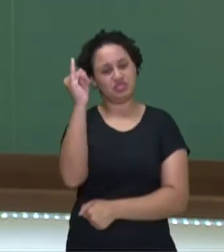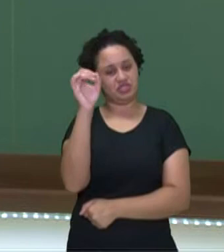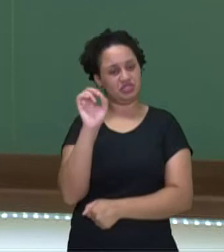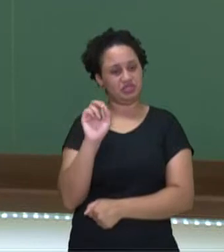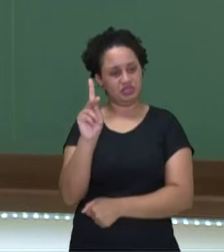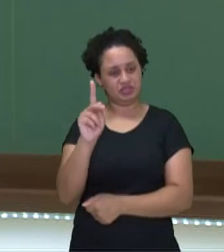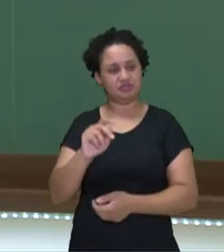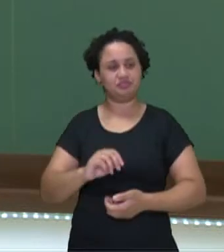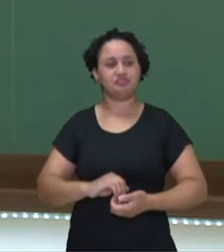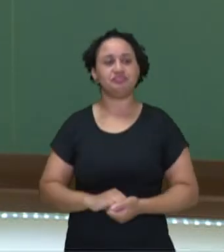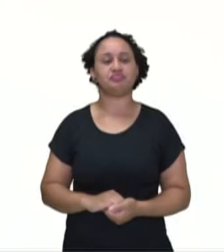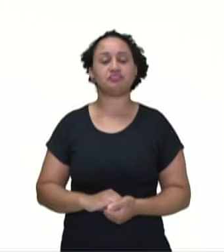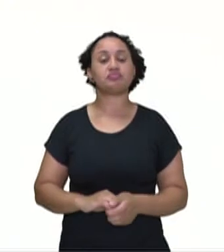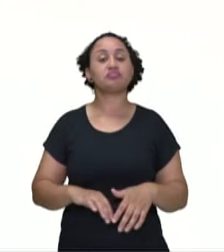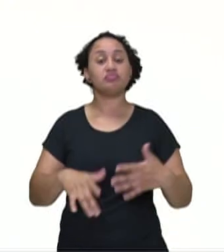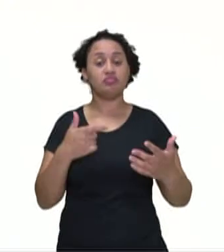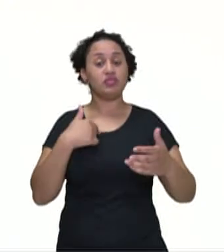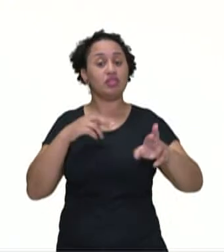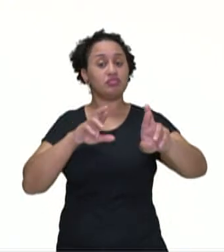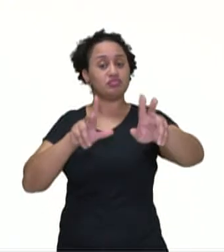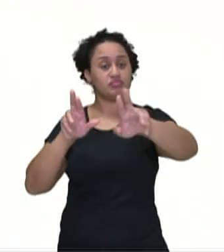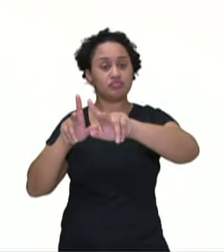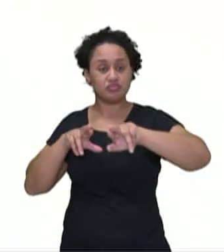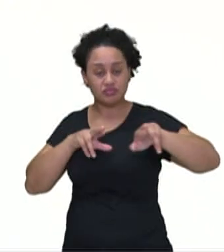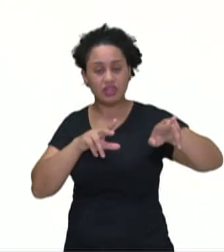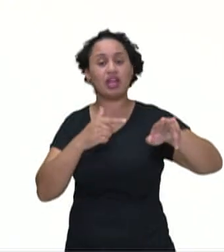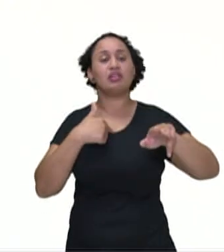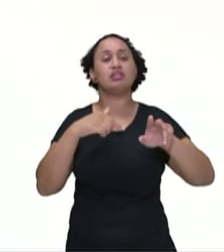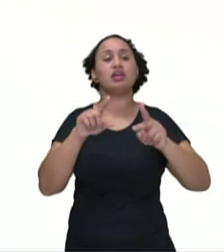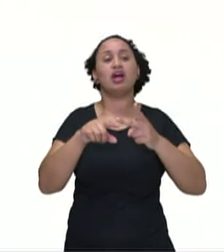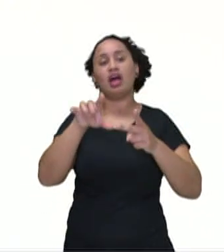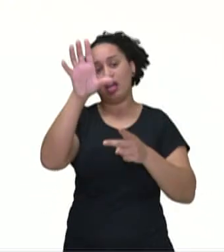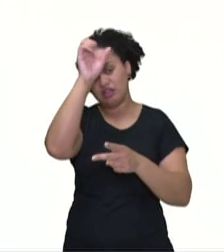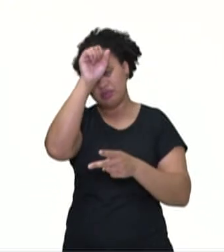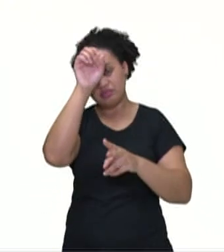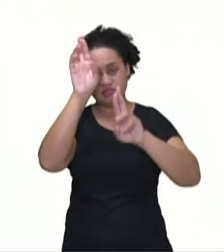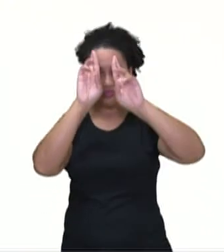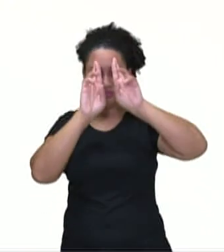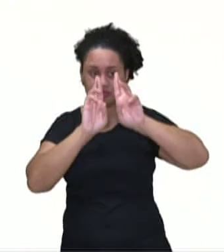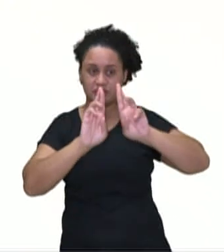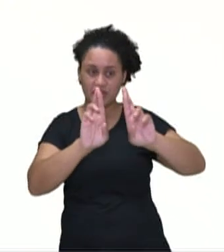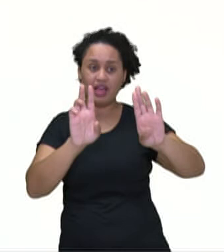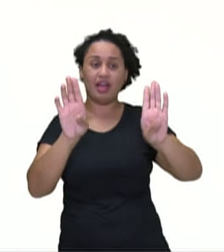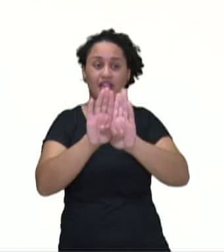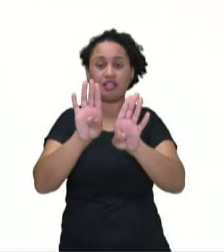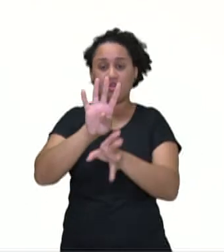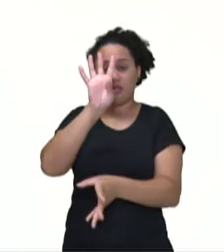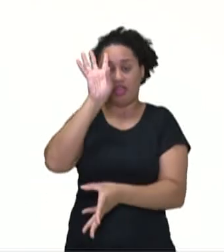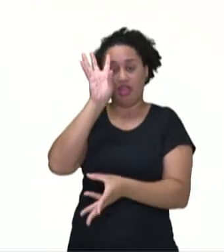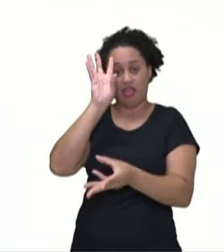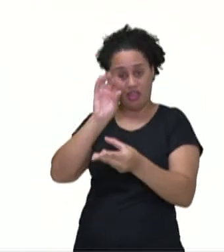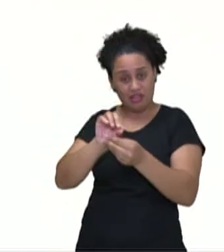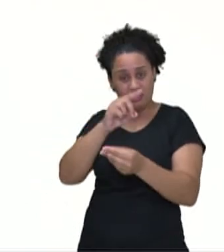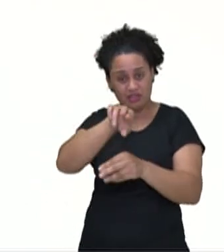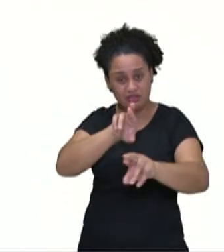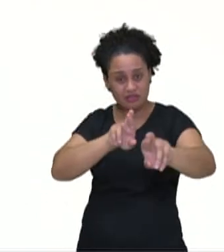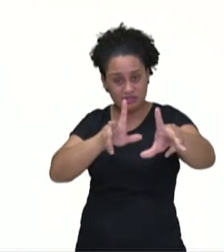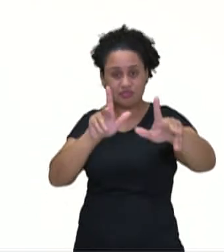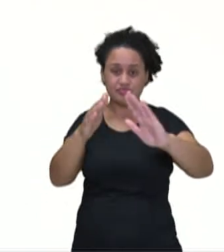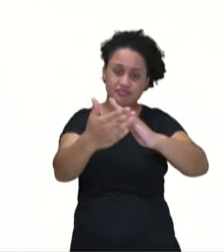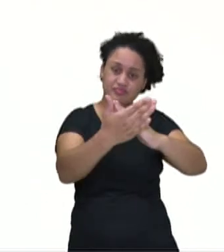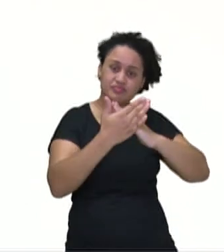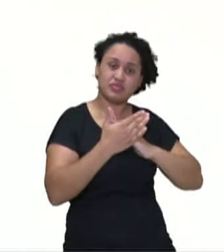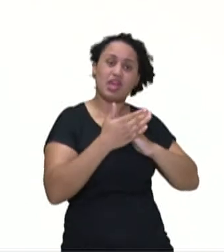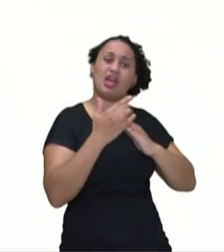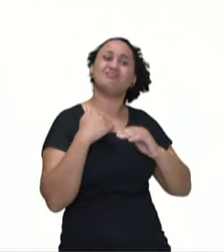certo? Bom, lidar com as diferenças, aprender a respeitá-las e a entender que elas nos ajudam pode ser